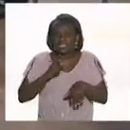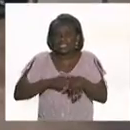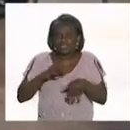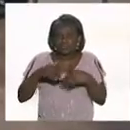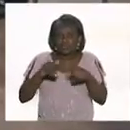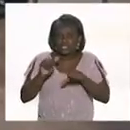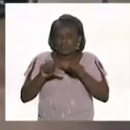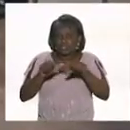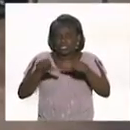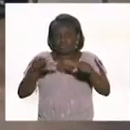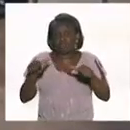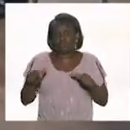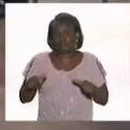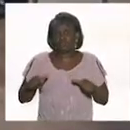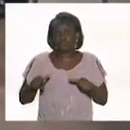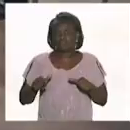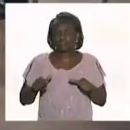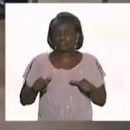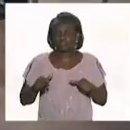por um processo de transformação,